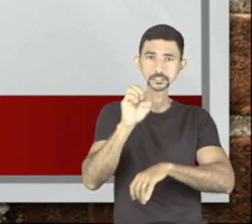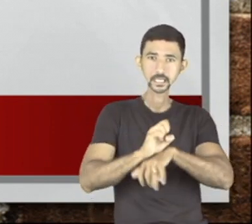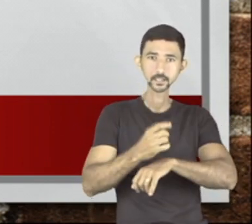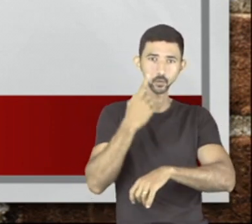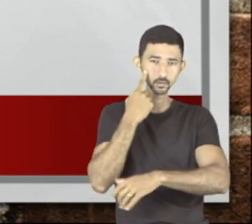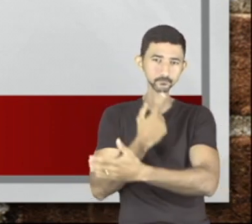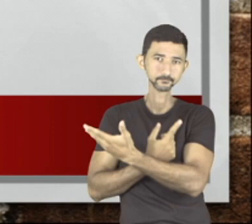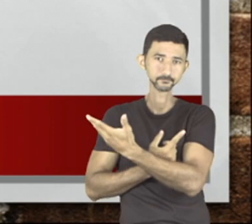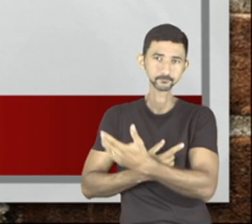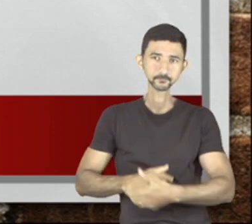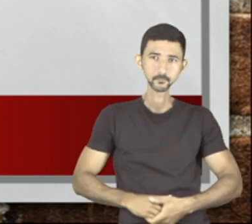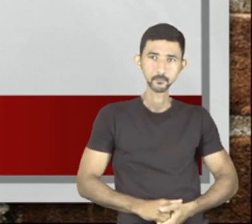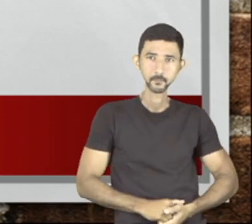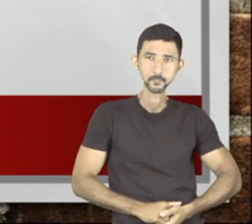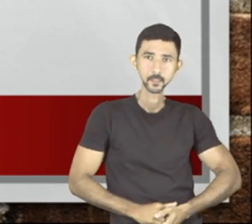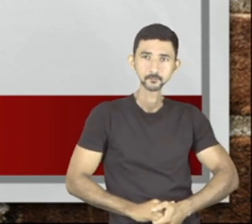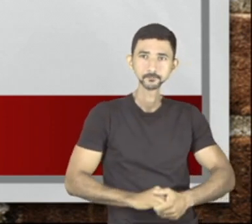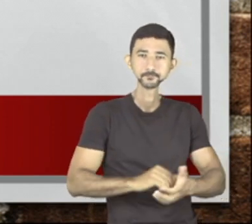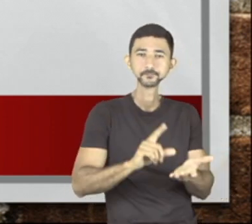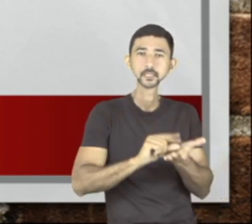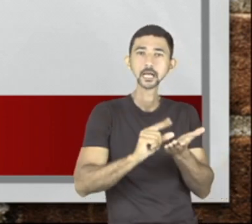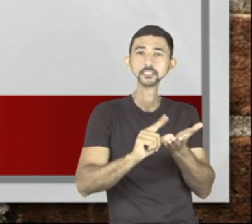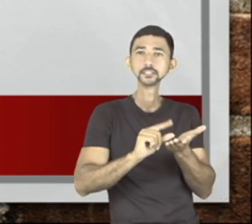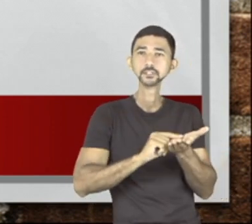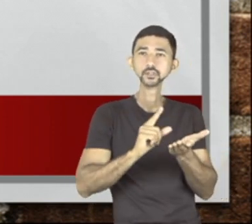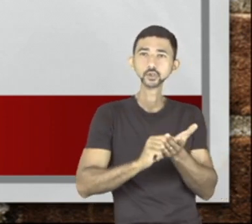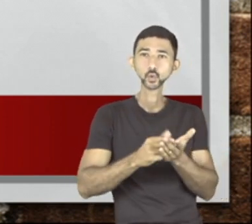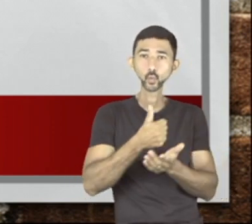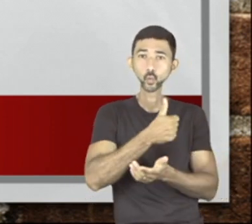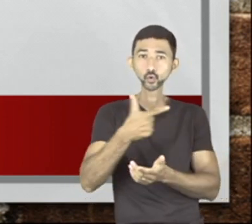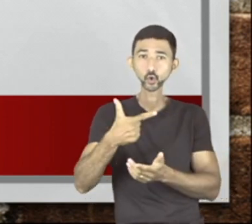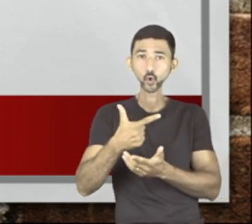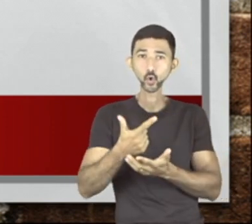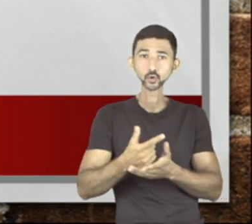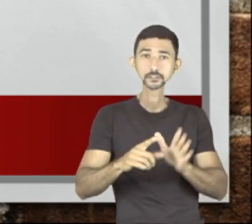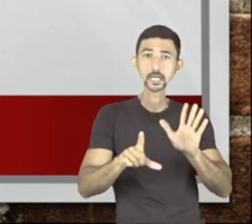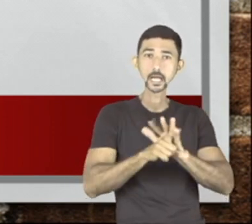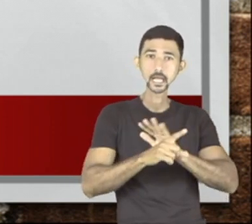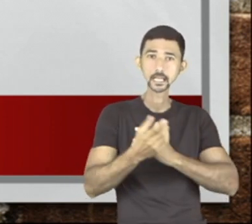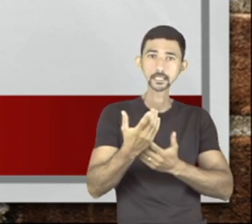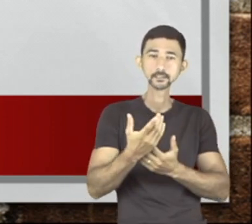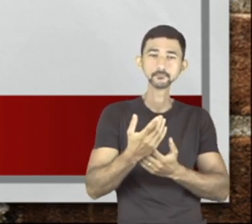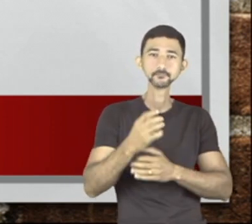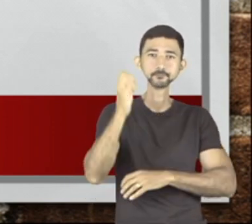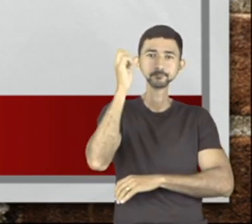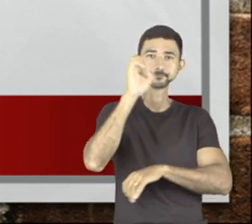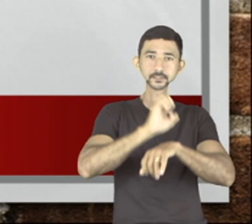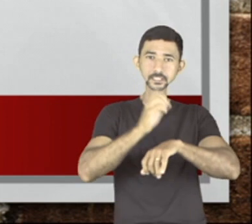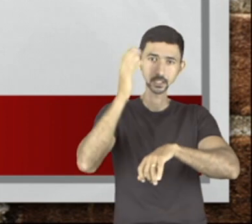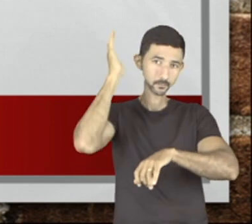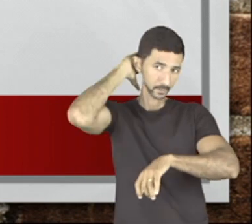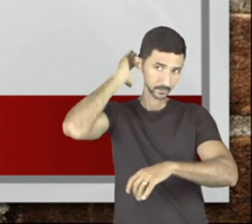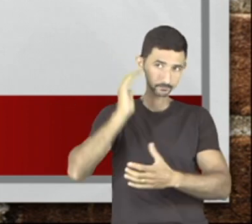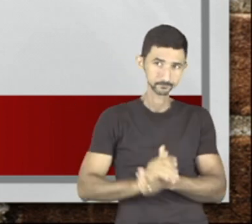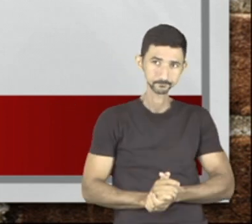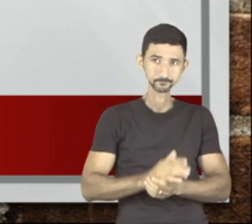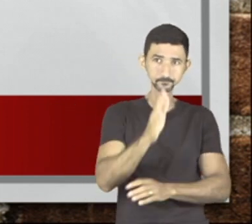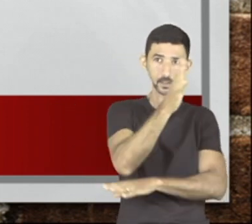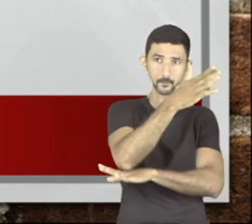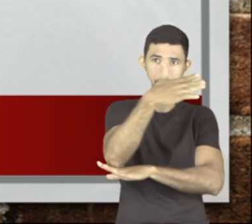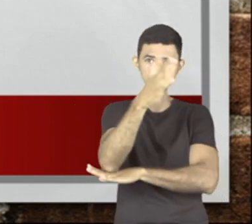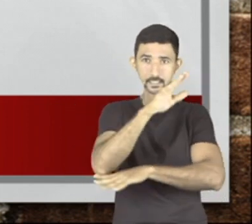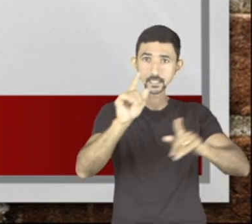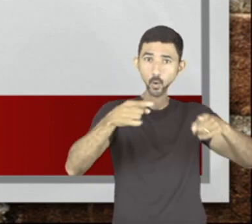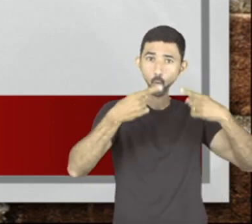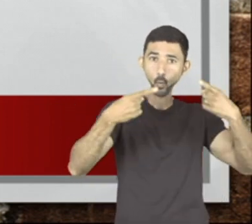estado. Segundo o artigo 12 da nossa Constituição Estadual, olha só, são símbolo do estado a bandeira, o